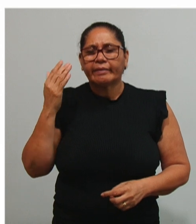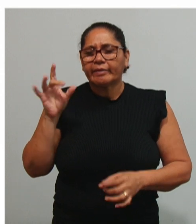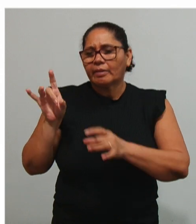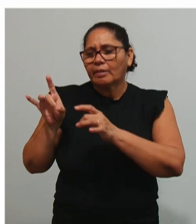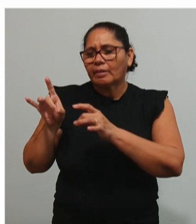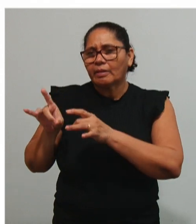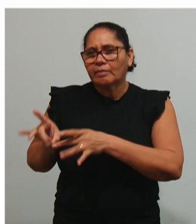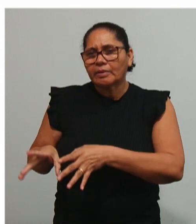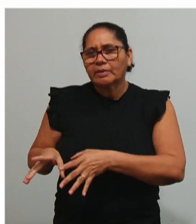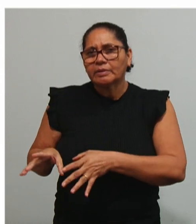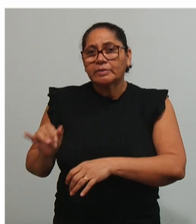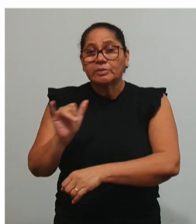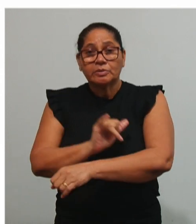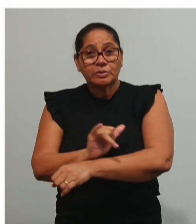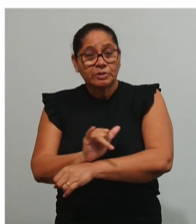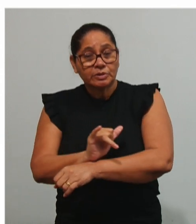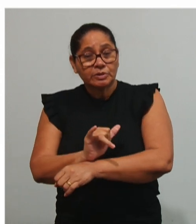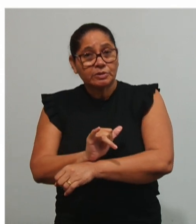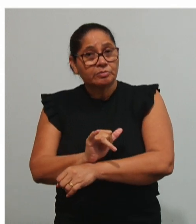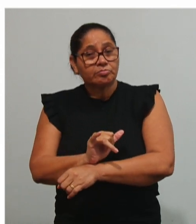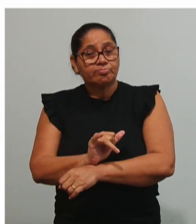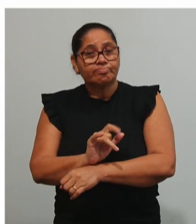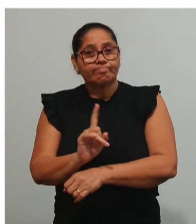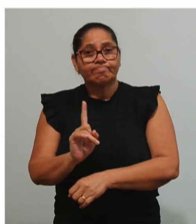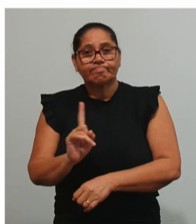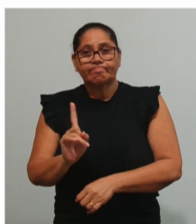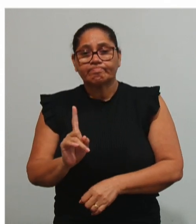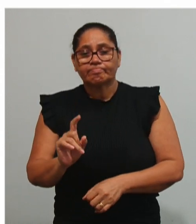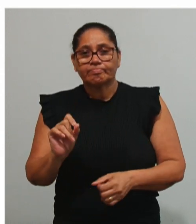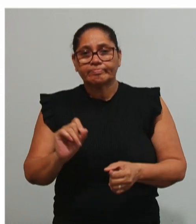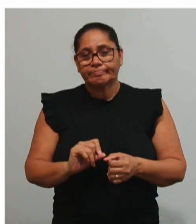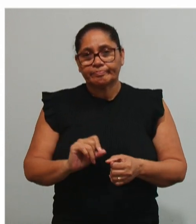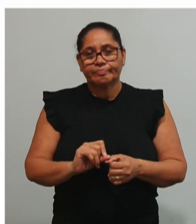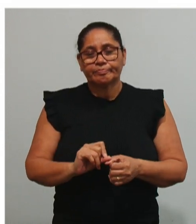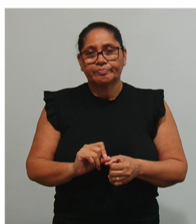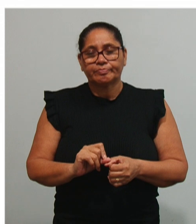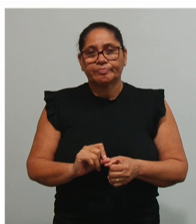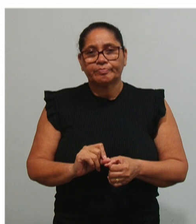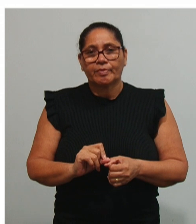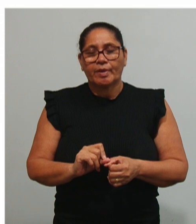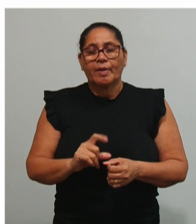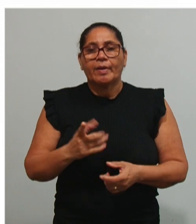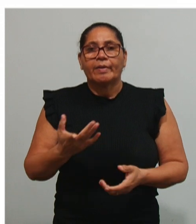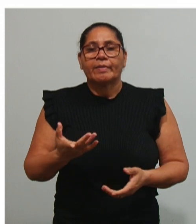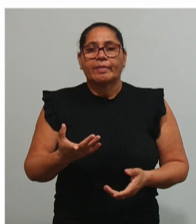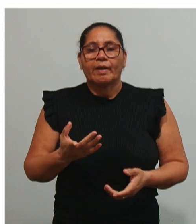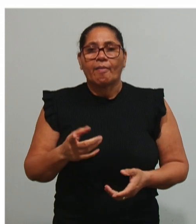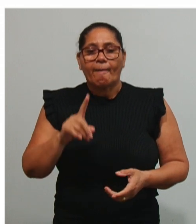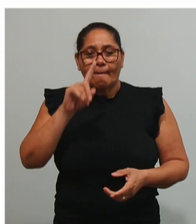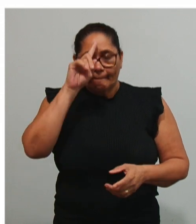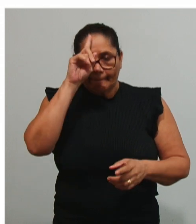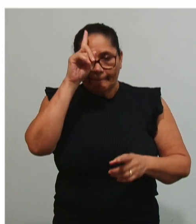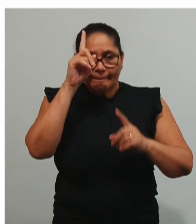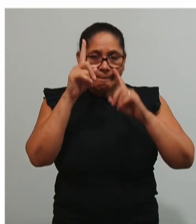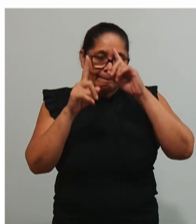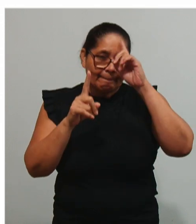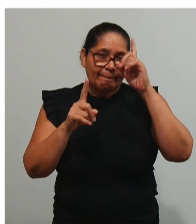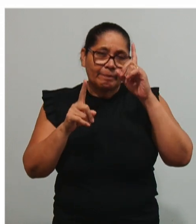se tornaram estratégias não realizadas, certo? Do contrário, aquelas ideias,